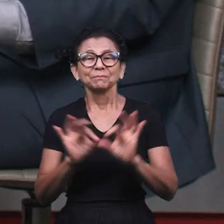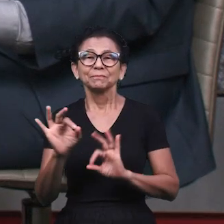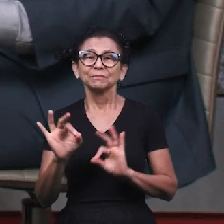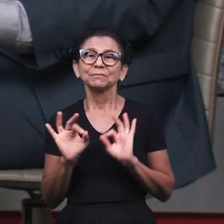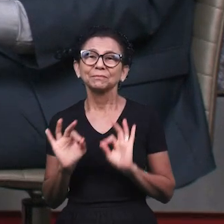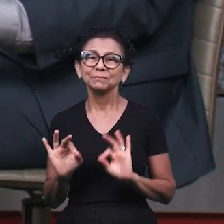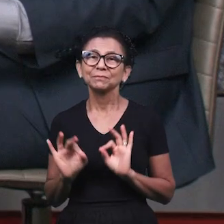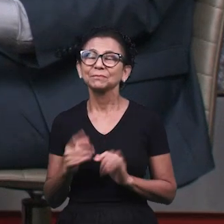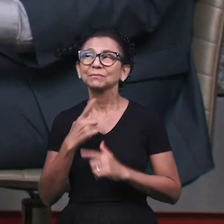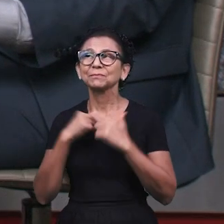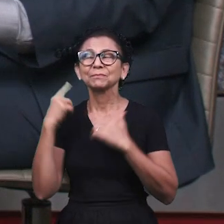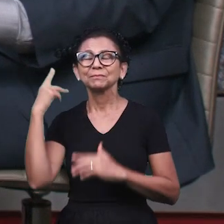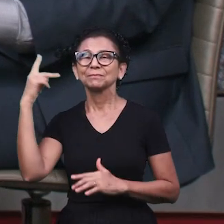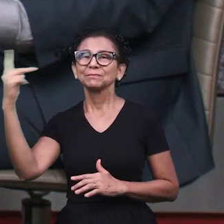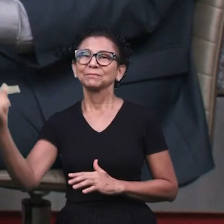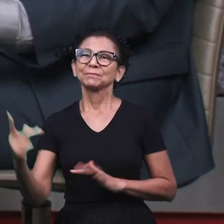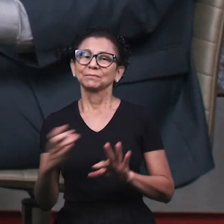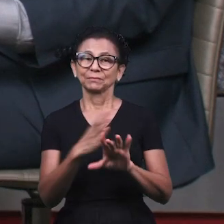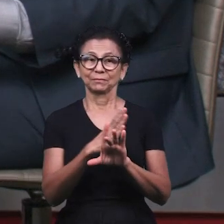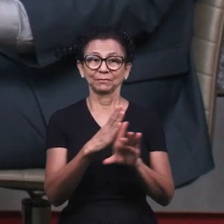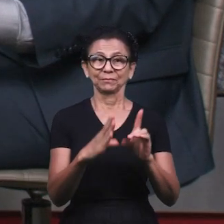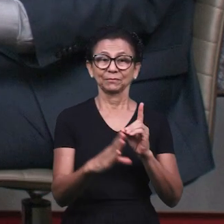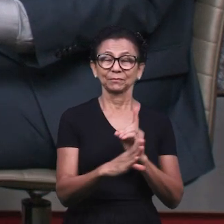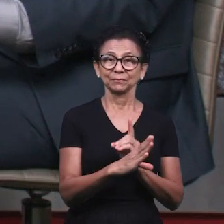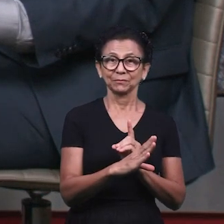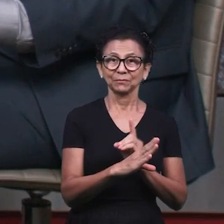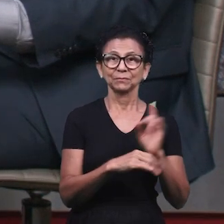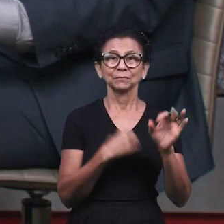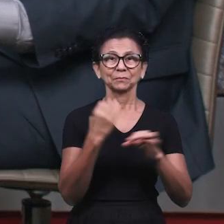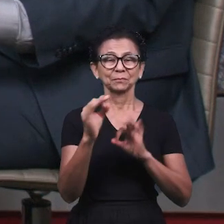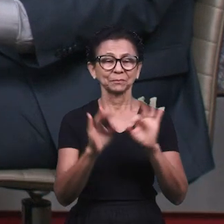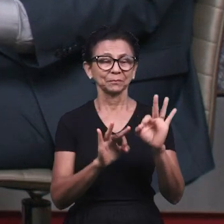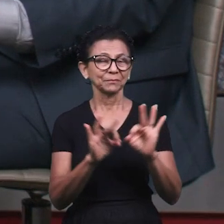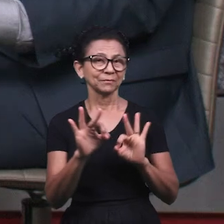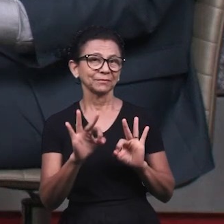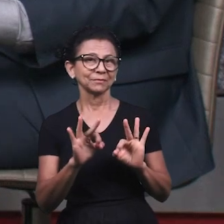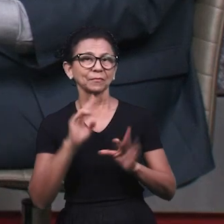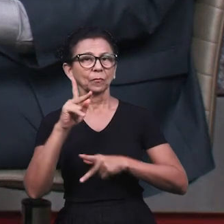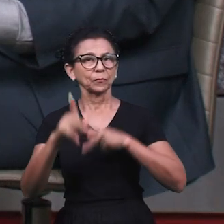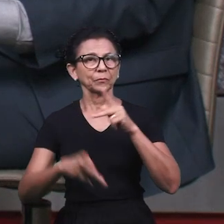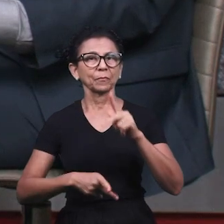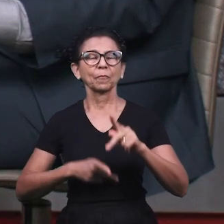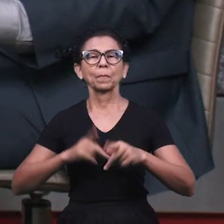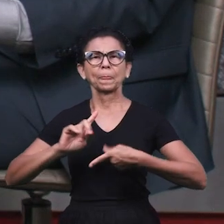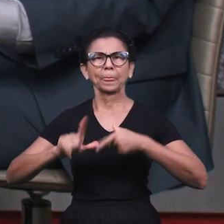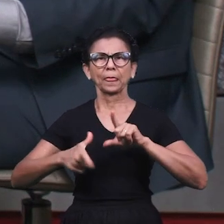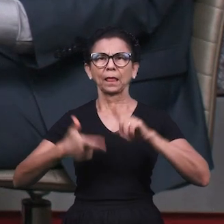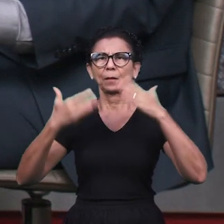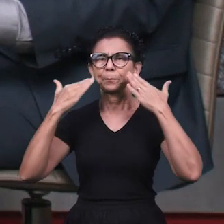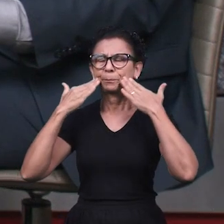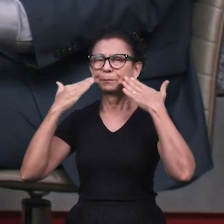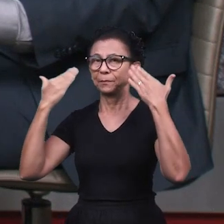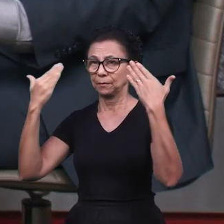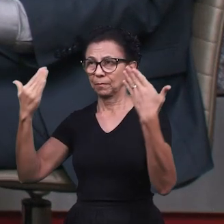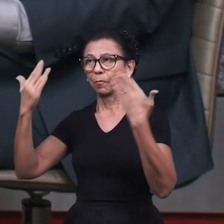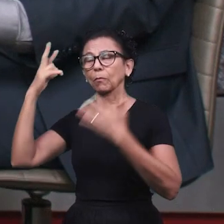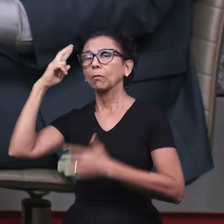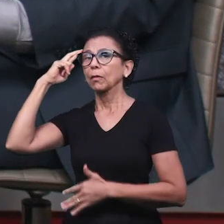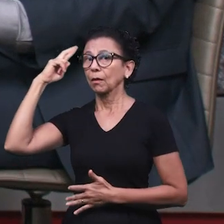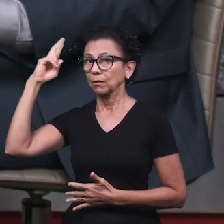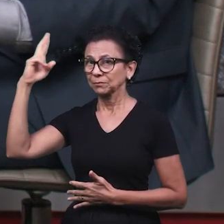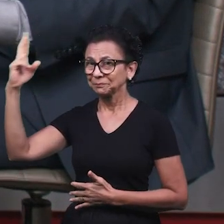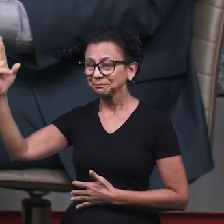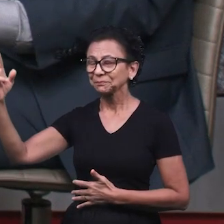Essas solenidades para que o povo de Israel se apresentasse, fizesse a